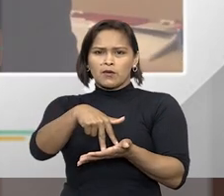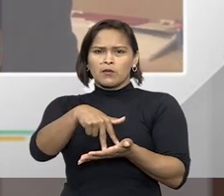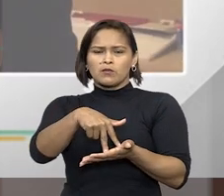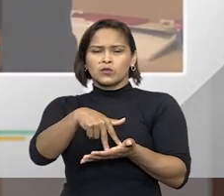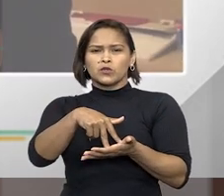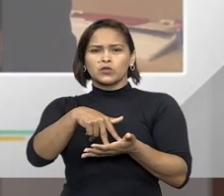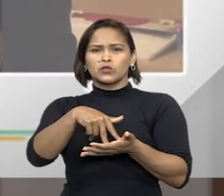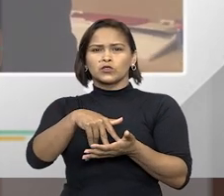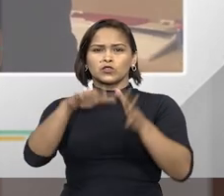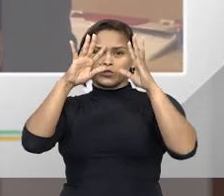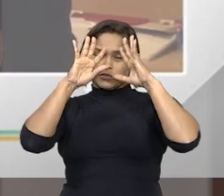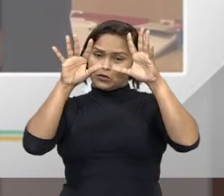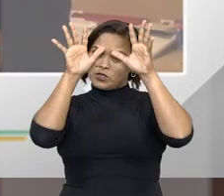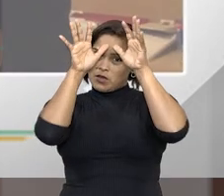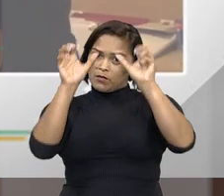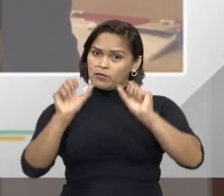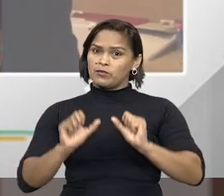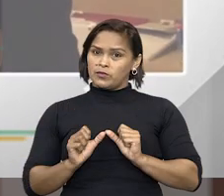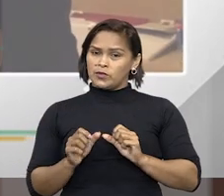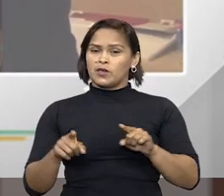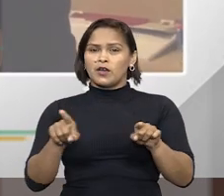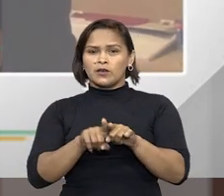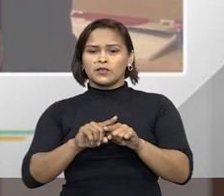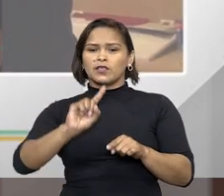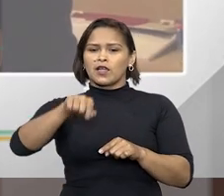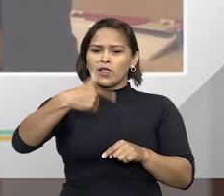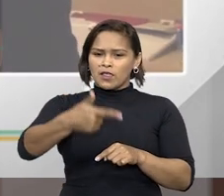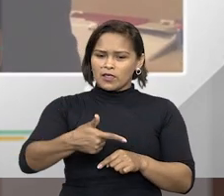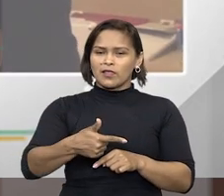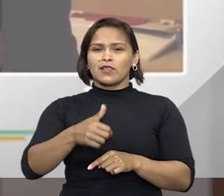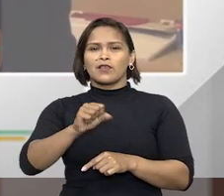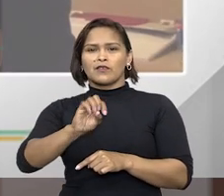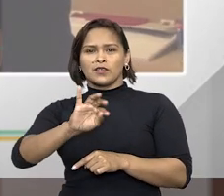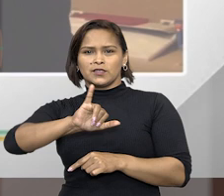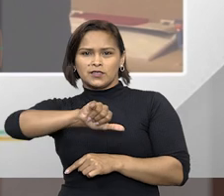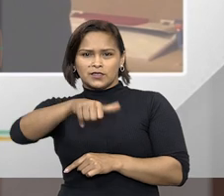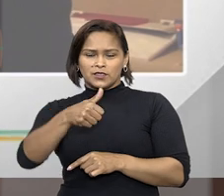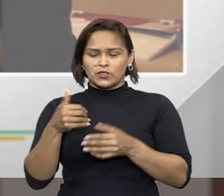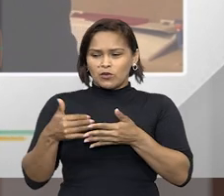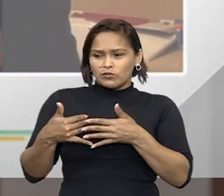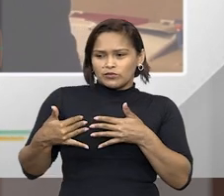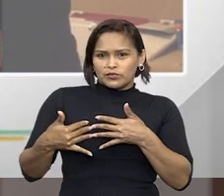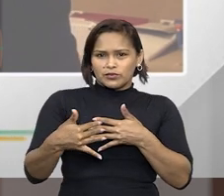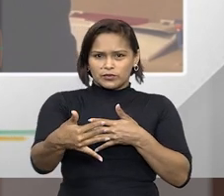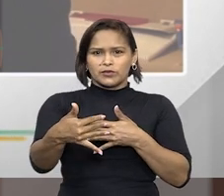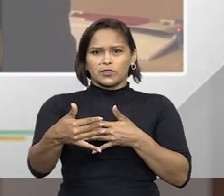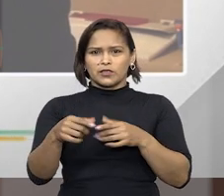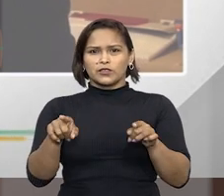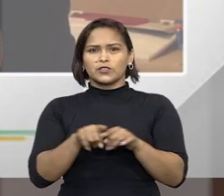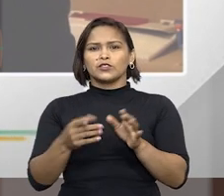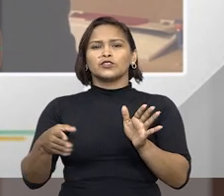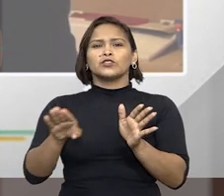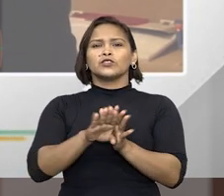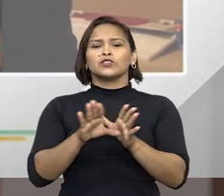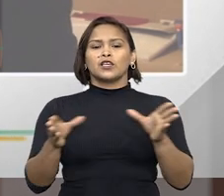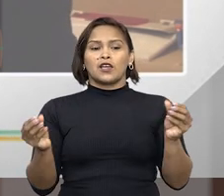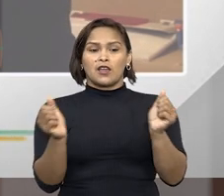Tribunal Federal de Recursos e, em seguida, pelas disposições transitórias, ter chegado à